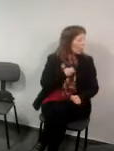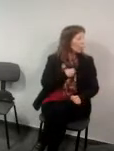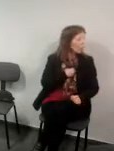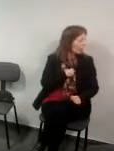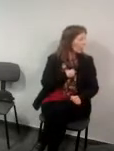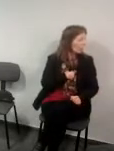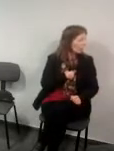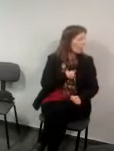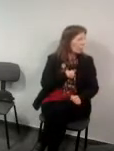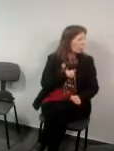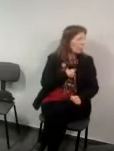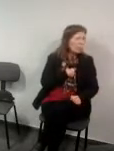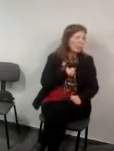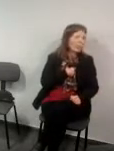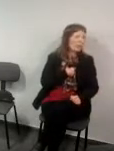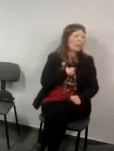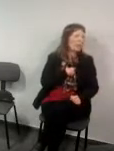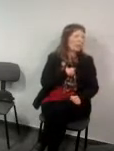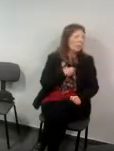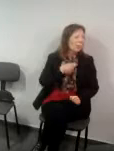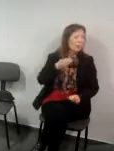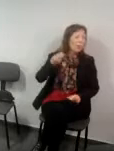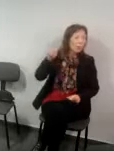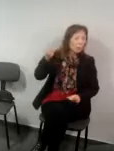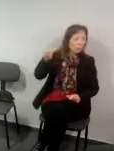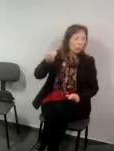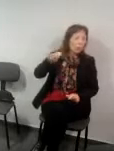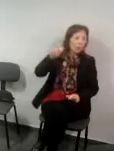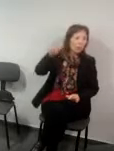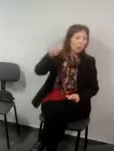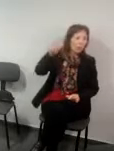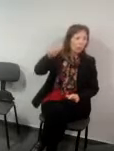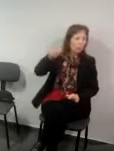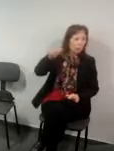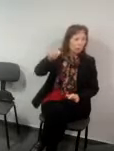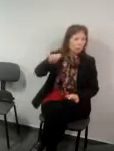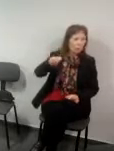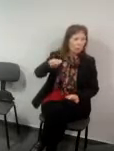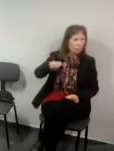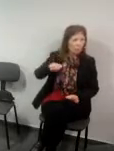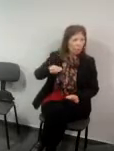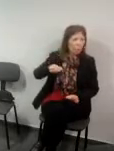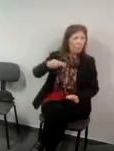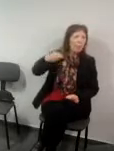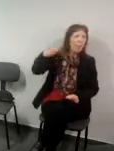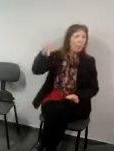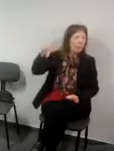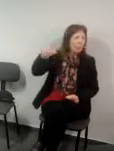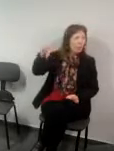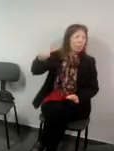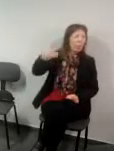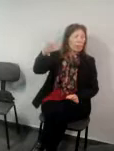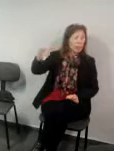Mas nós, como organizadores também, não adianta a gente dizer que a gente é... Que até os espíritos, você pode ler lá no livro do André Luiz,